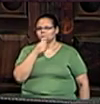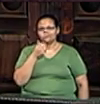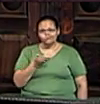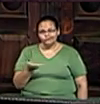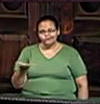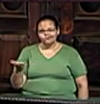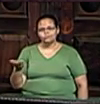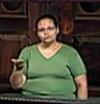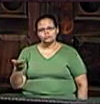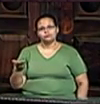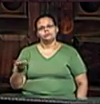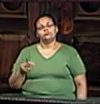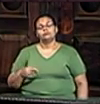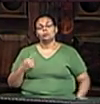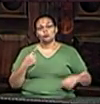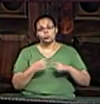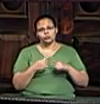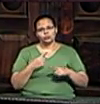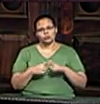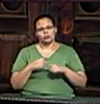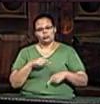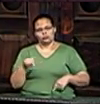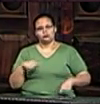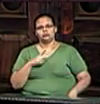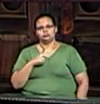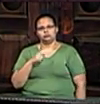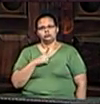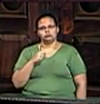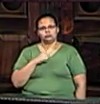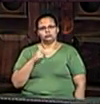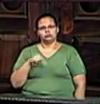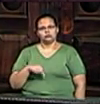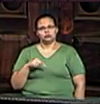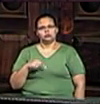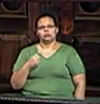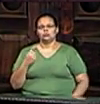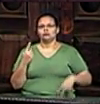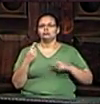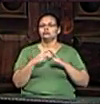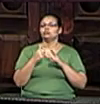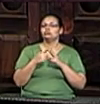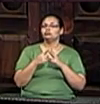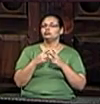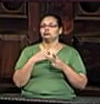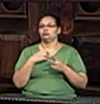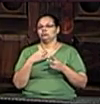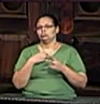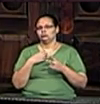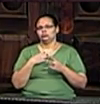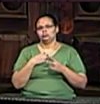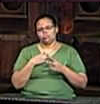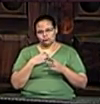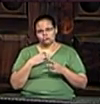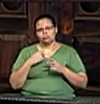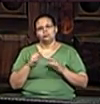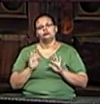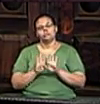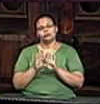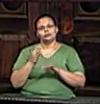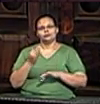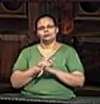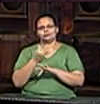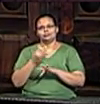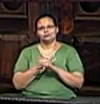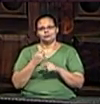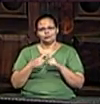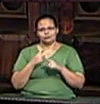sacrificados? Por que nós temos aqui duas maneiras de fazer o enfrentamento? Porque